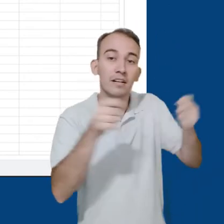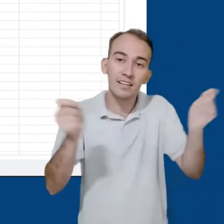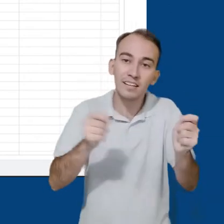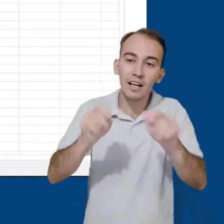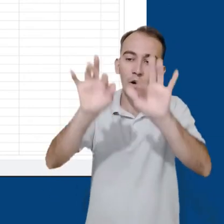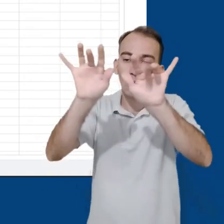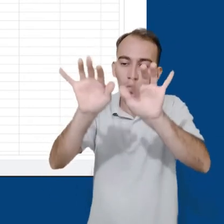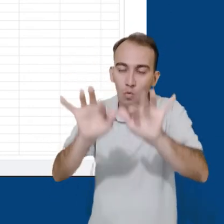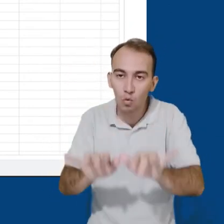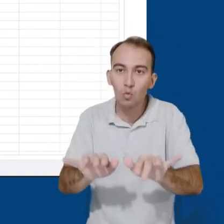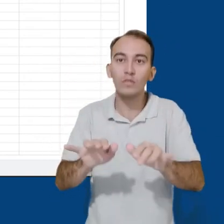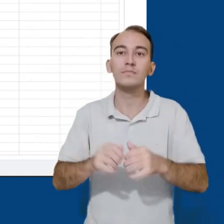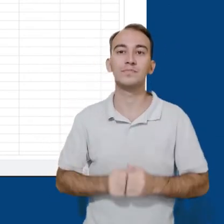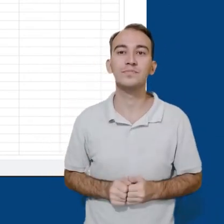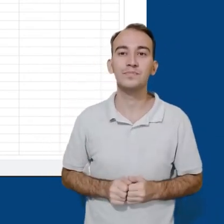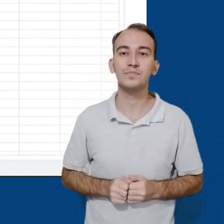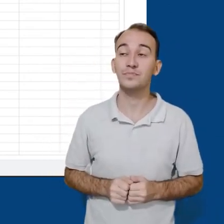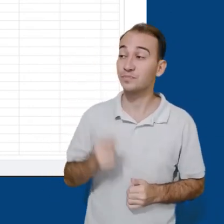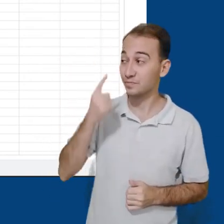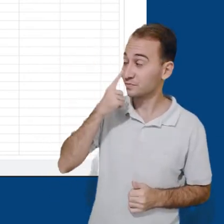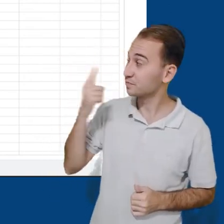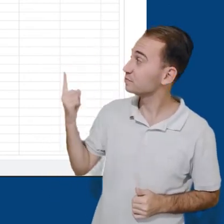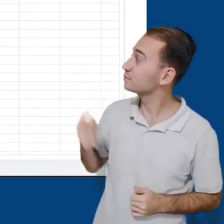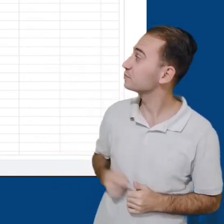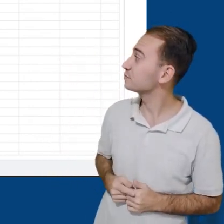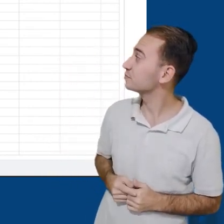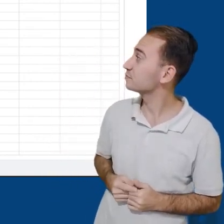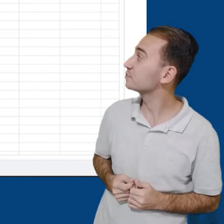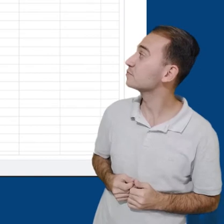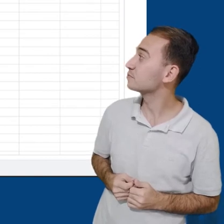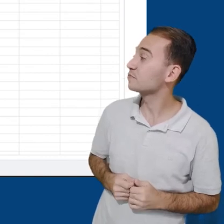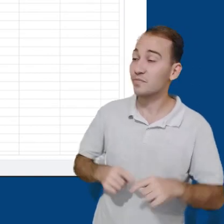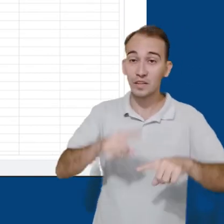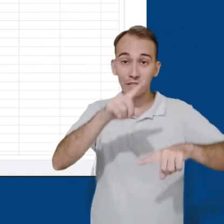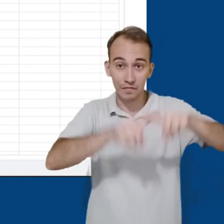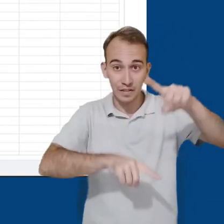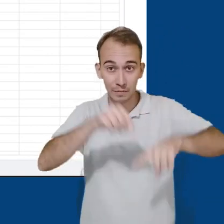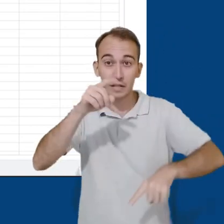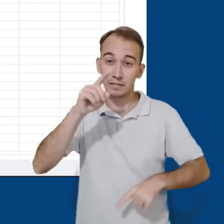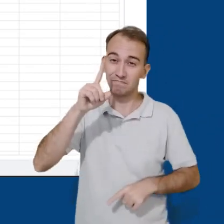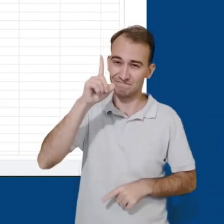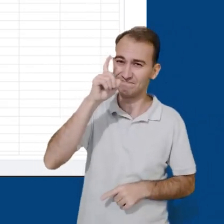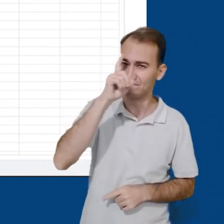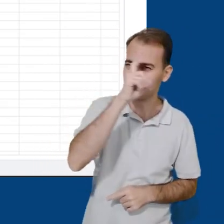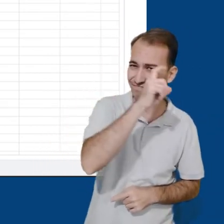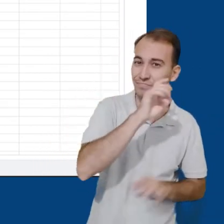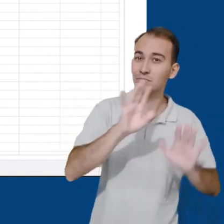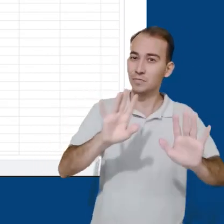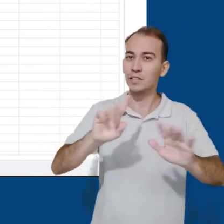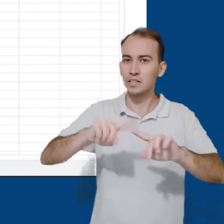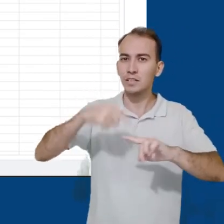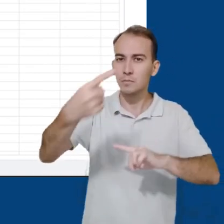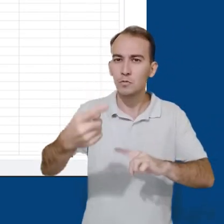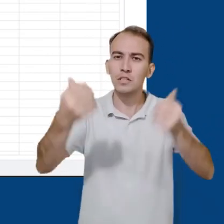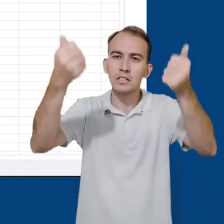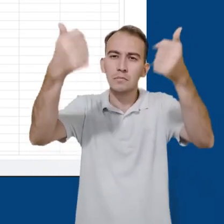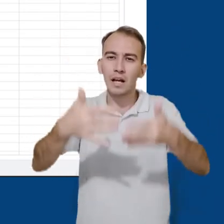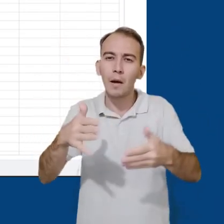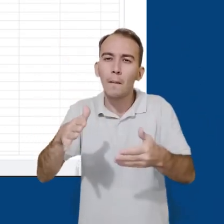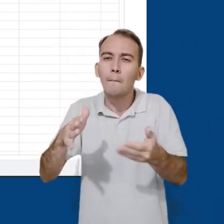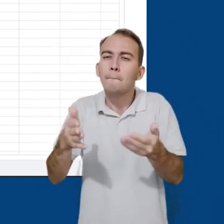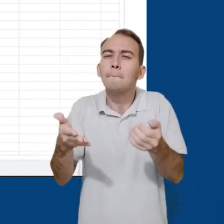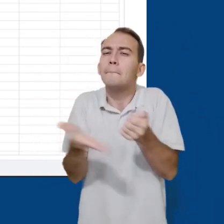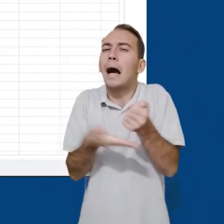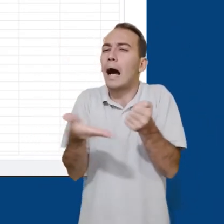ver o comentário depois os comentários nós temos duas ferramentas ótimas nem tanto complexas para o nosso vídeo de introdução